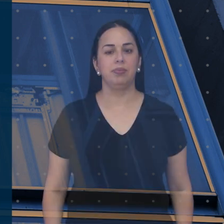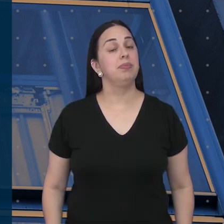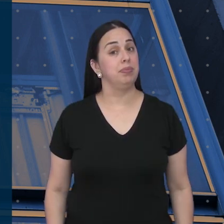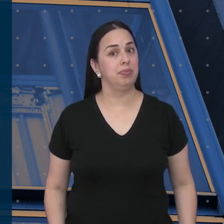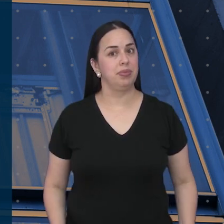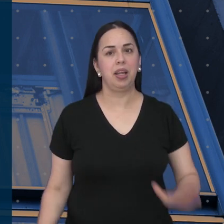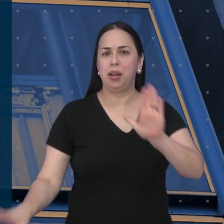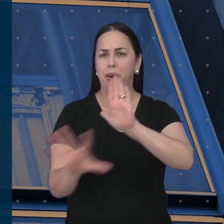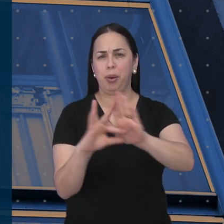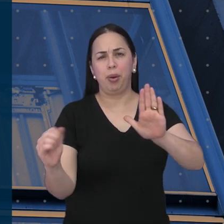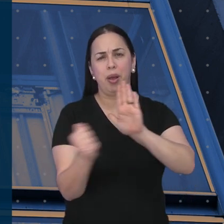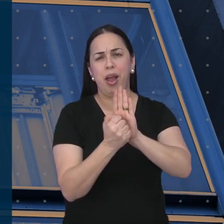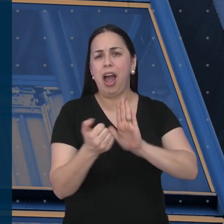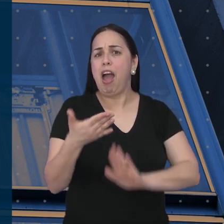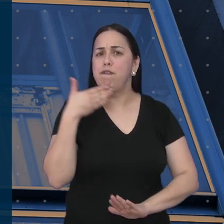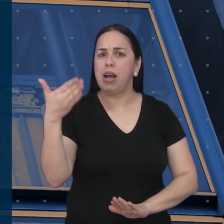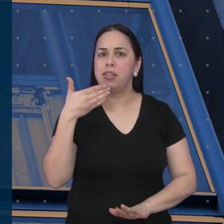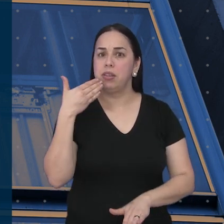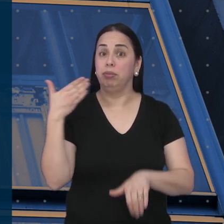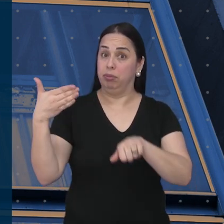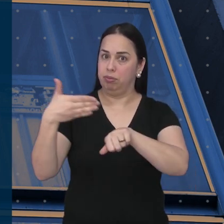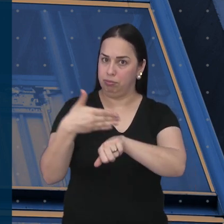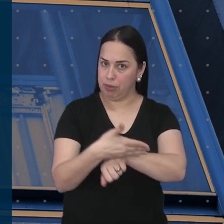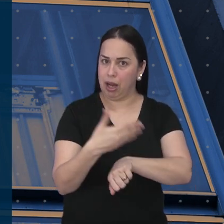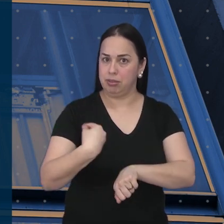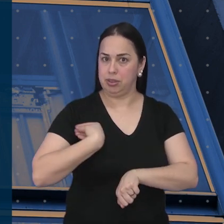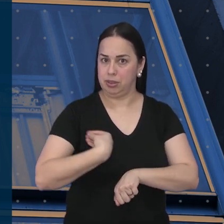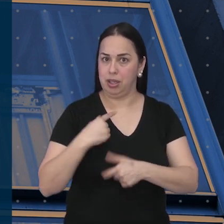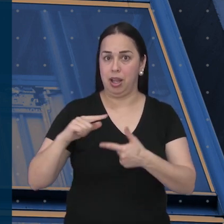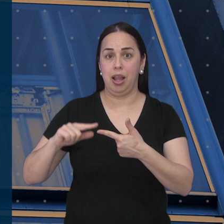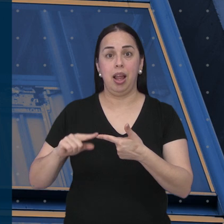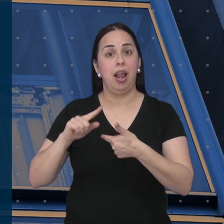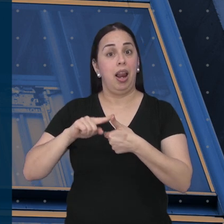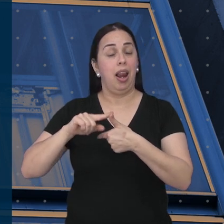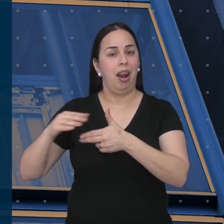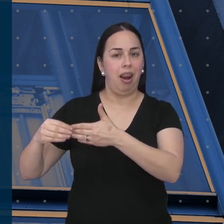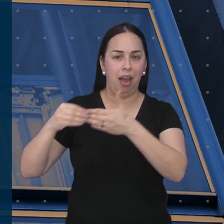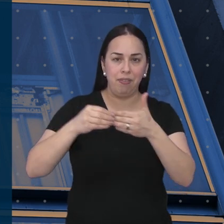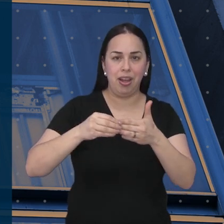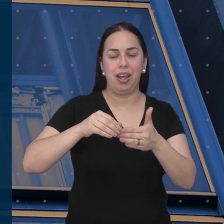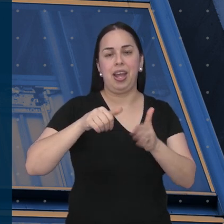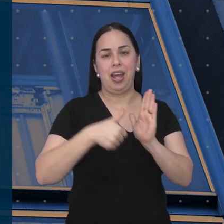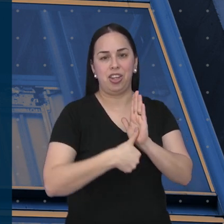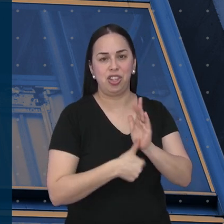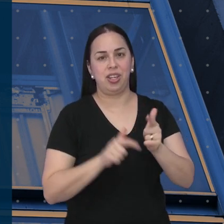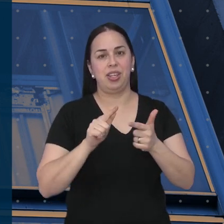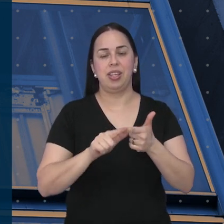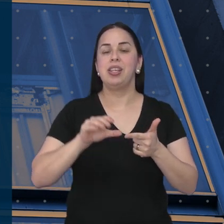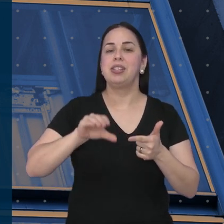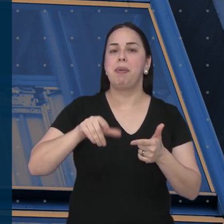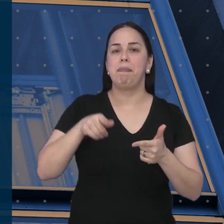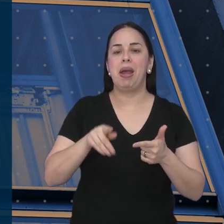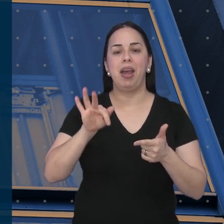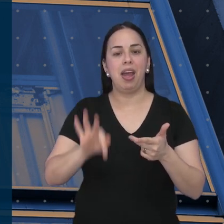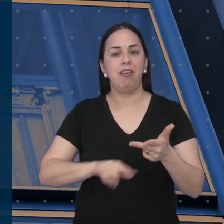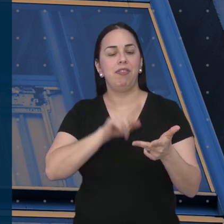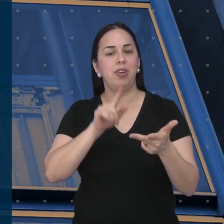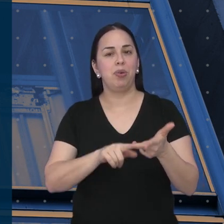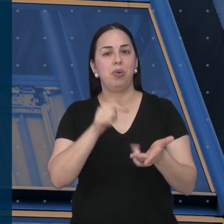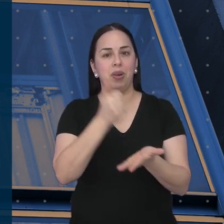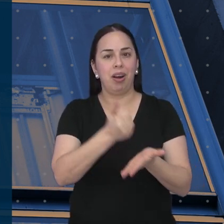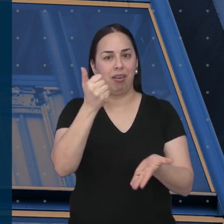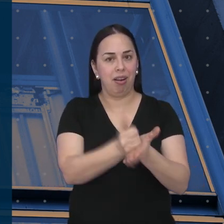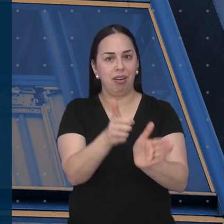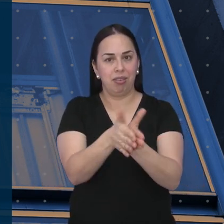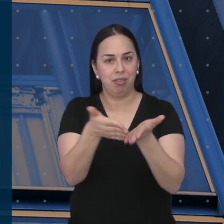de telemarketing. Para se candidatar é fácil, é só comparecer ao PAT, levando RG, CPF, carteira de trabalho e o cartão